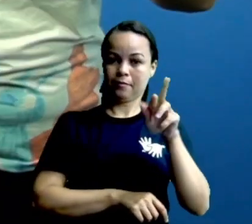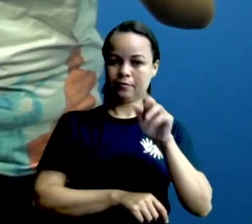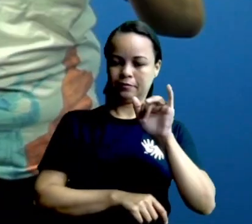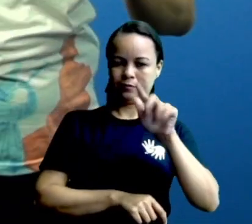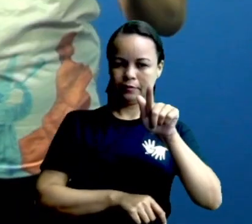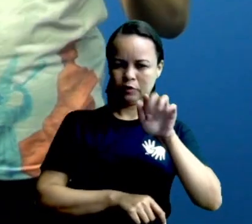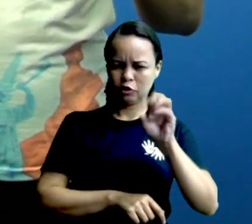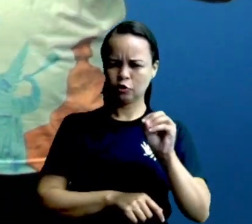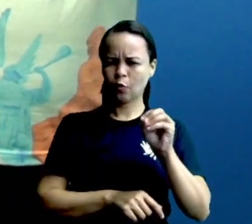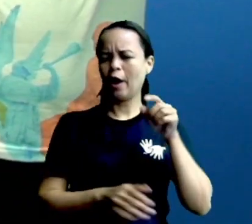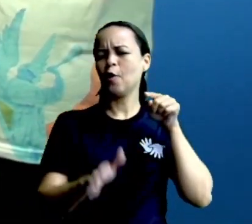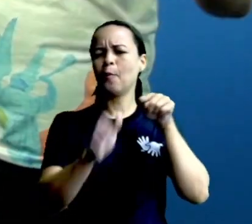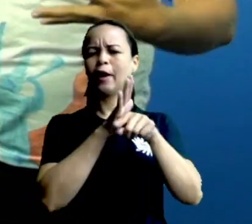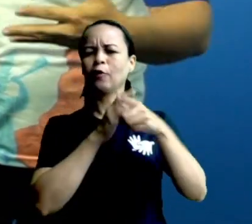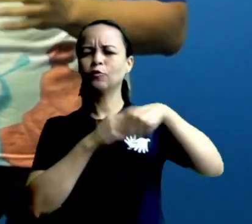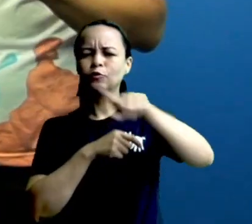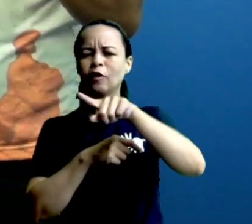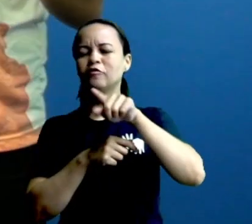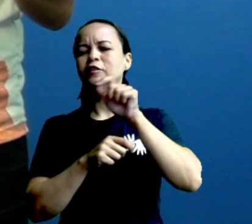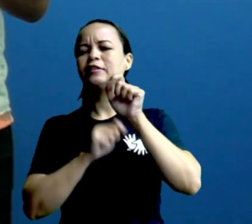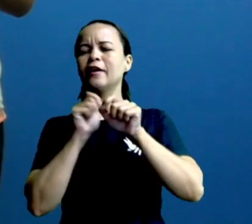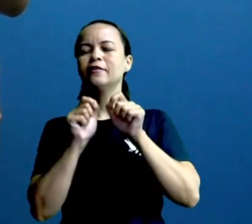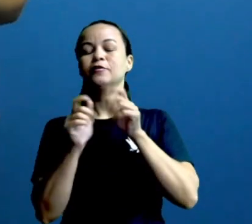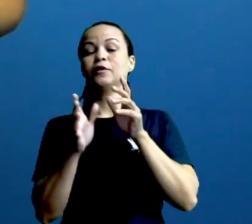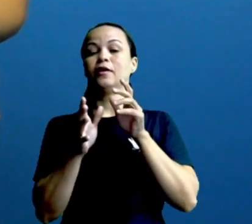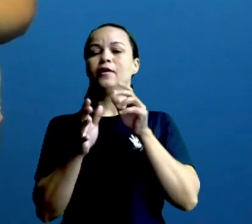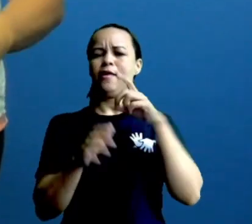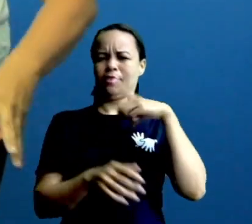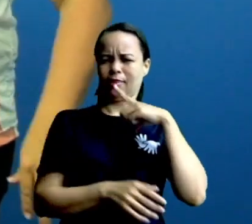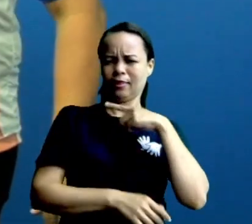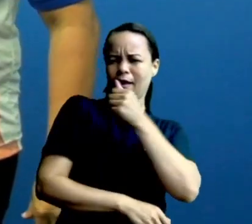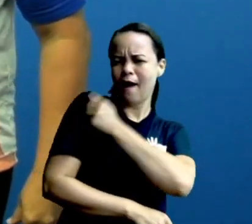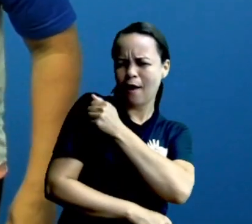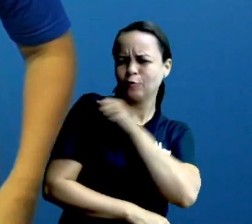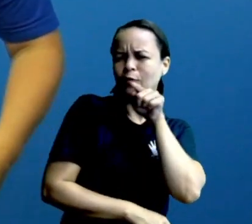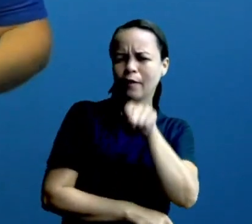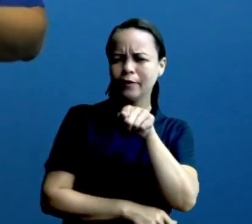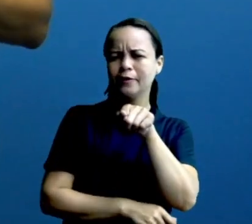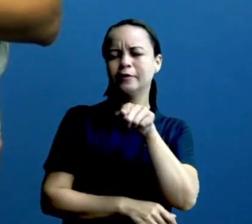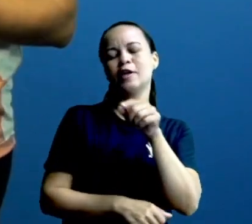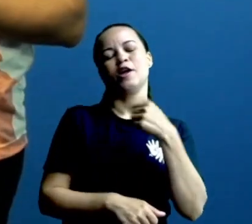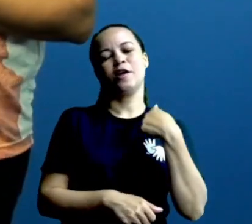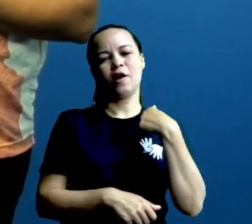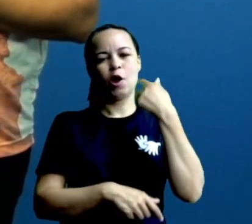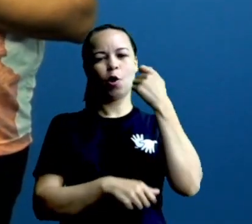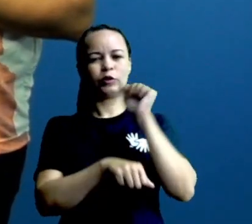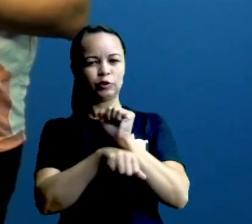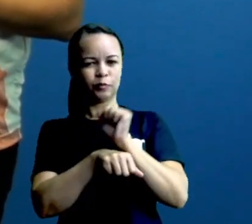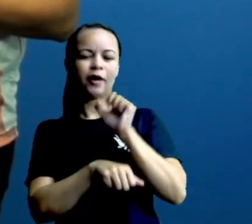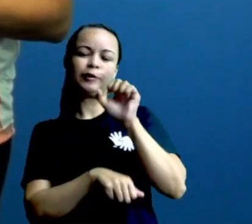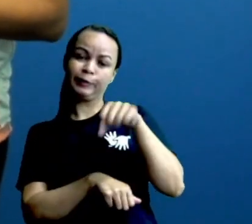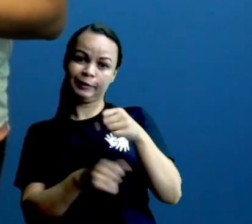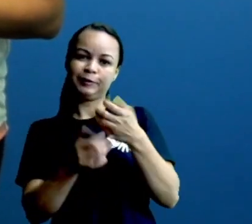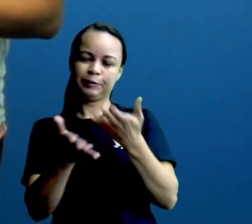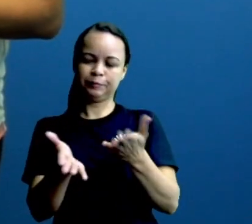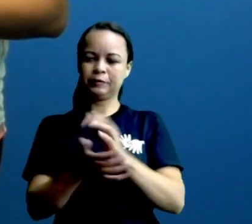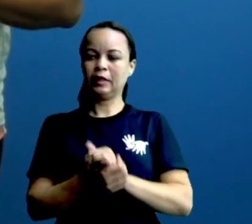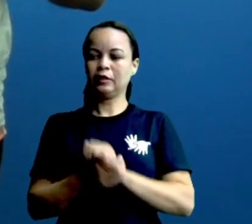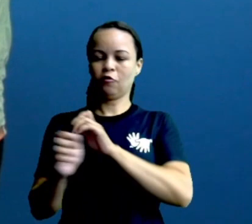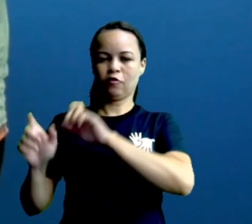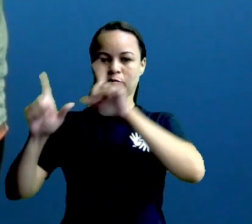Eu espero que sim. Por favor, produção, para que a gente possa ganhar tempo, vamos lá para o nosso próximo slide. E